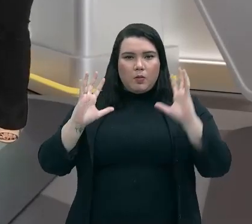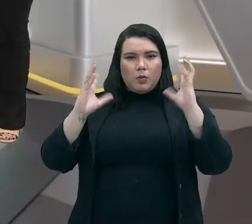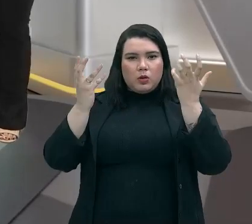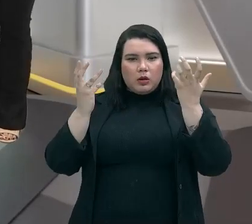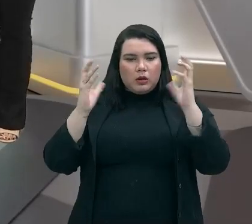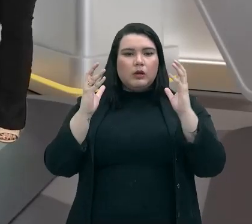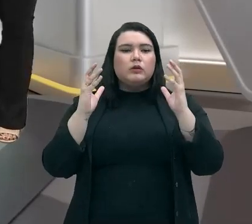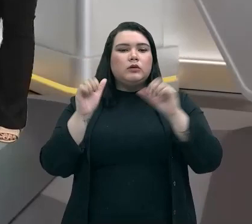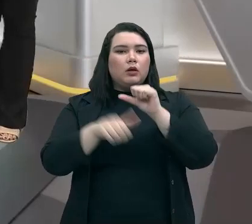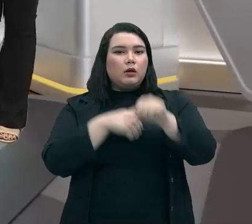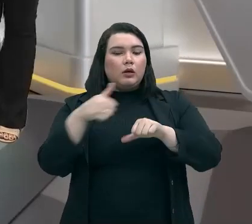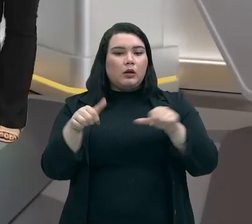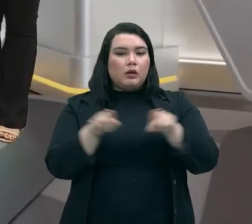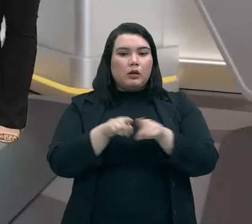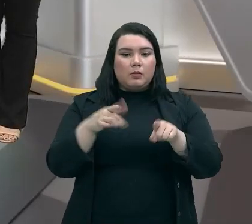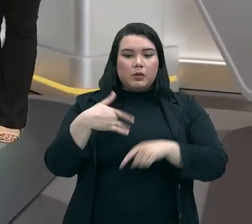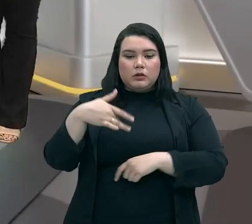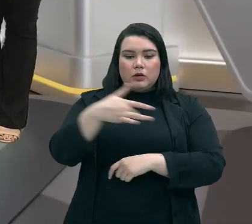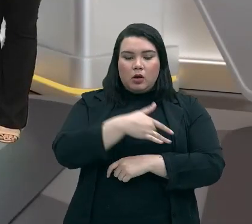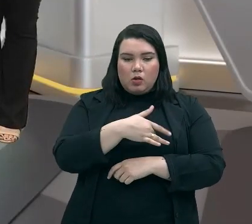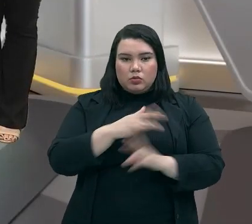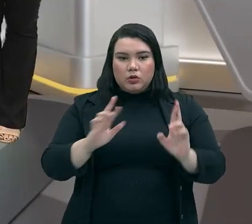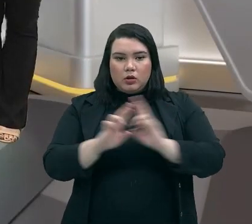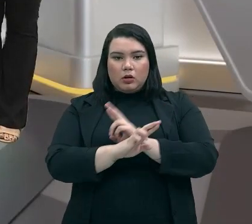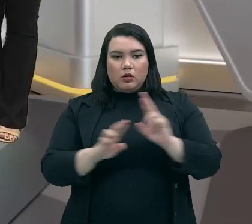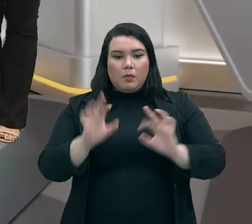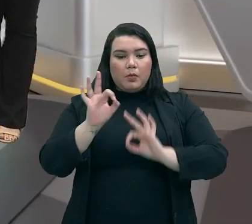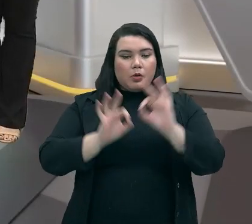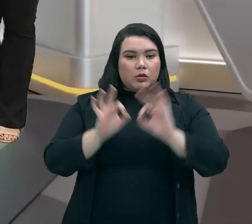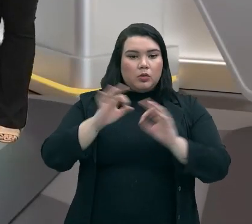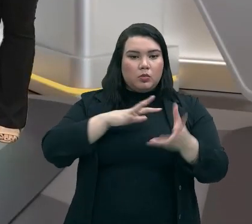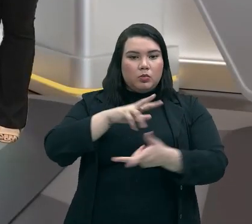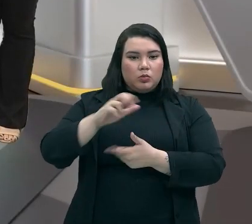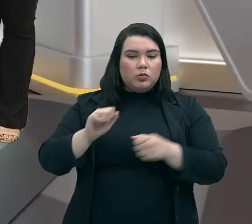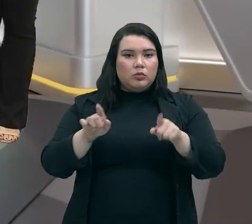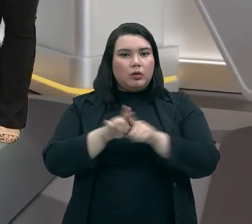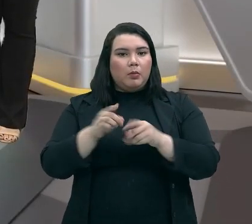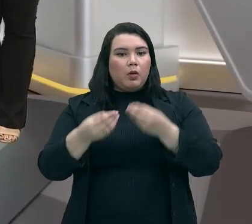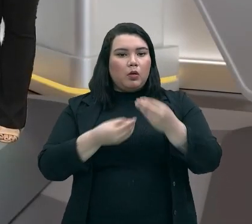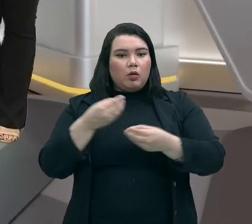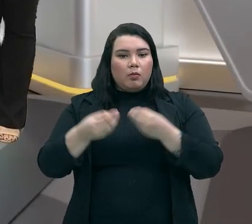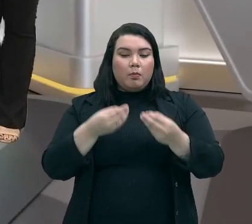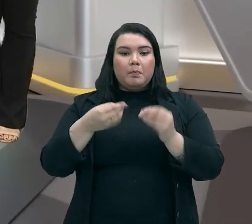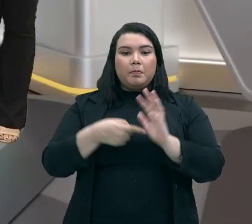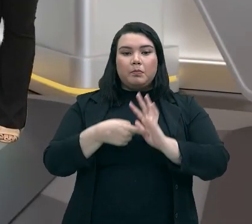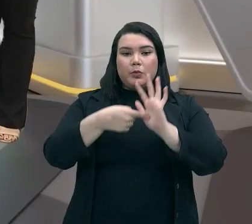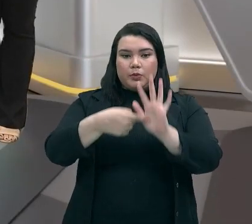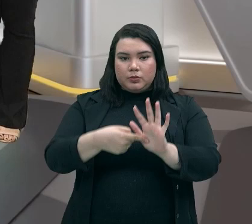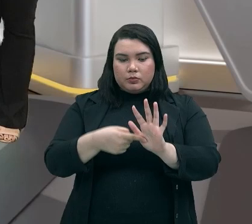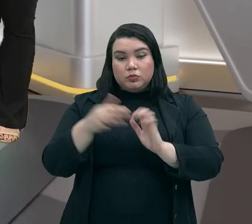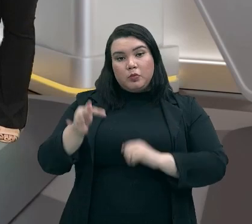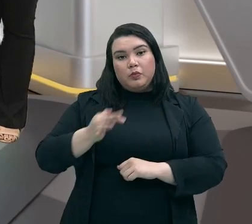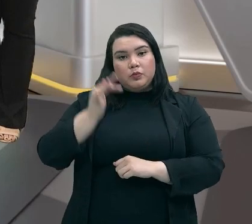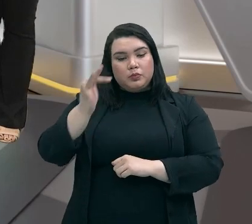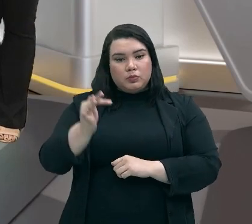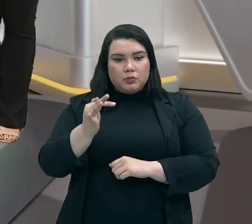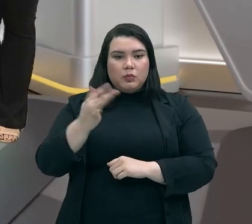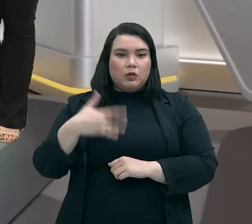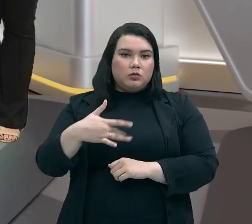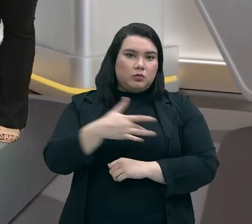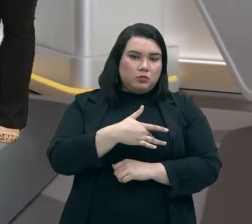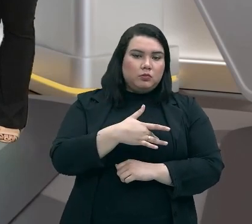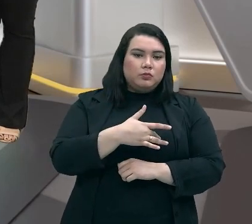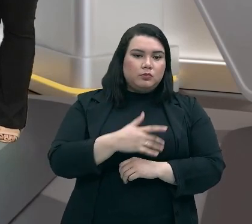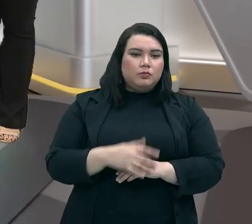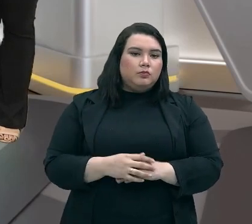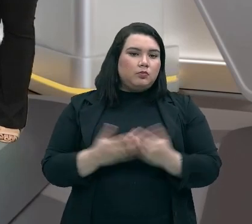escreveram processo de mudança climática global e as suas repercussões presentes e futuras da saúde humana. Então,